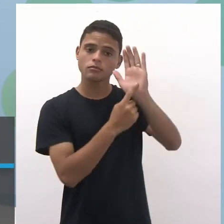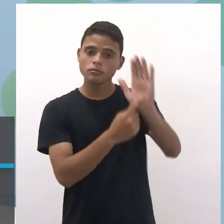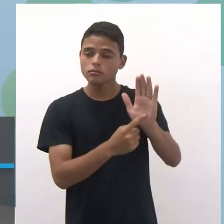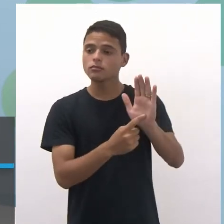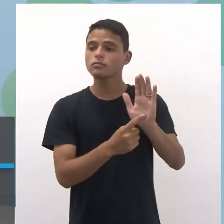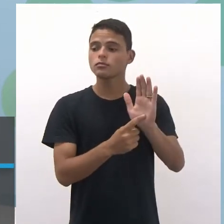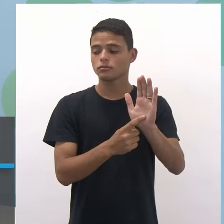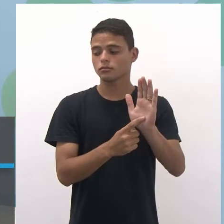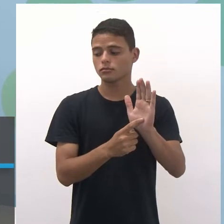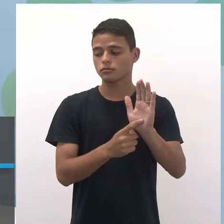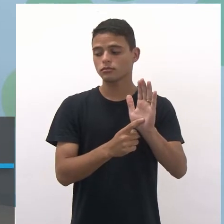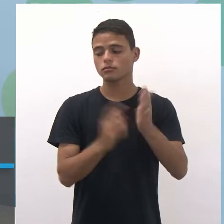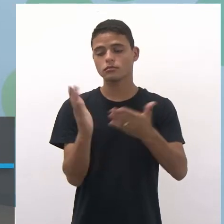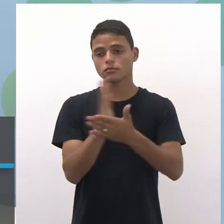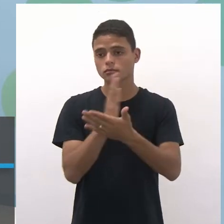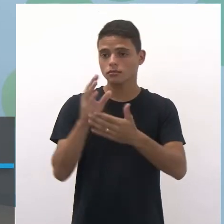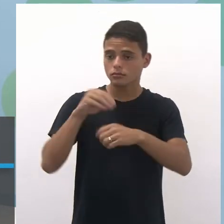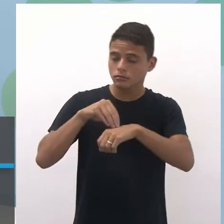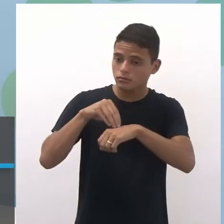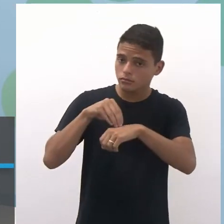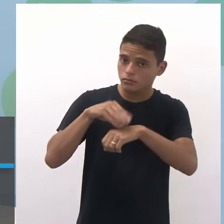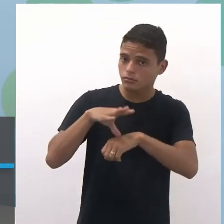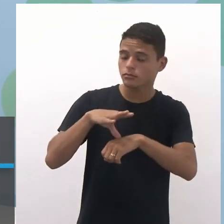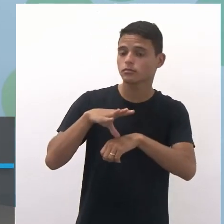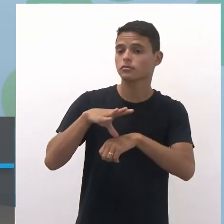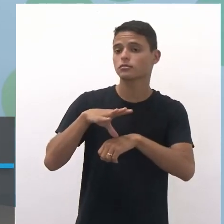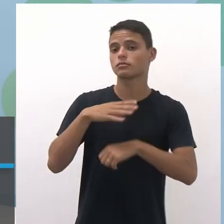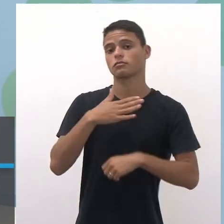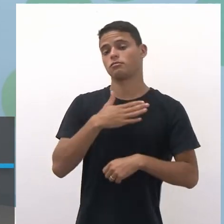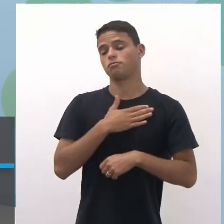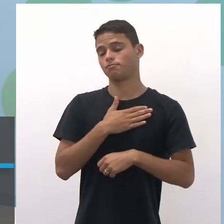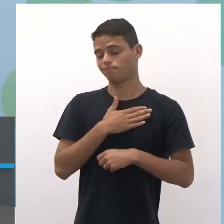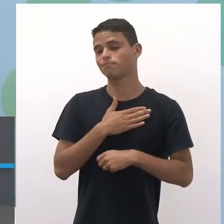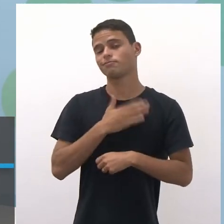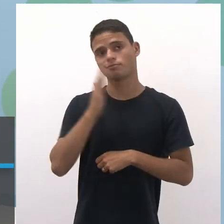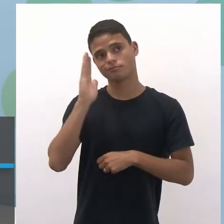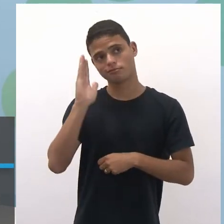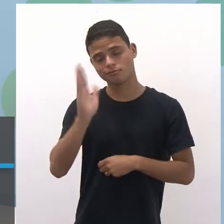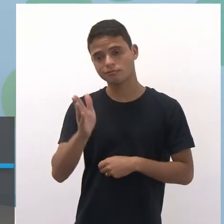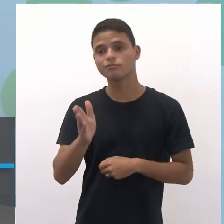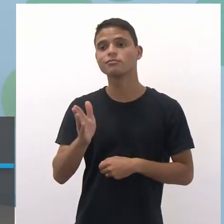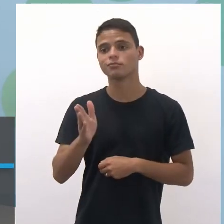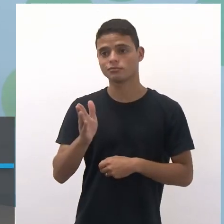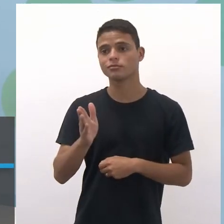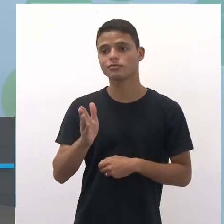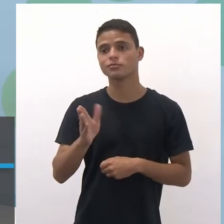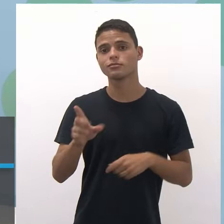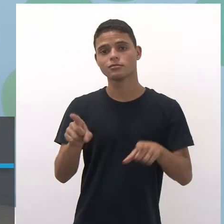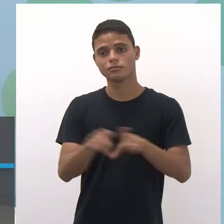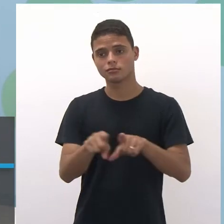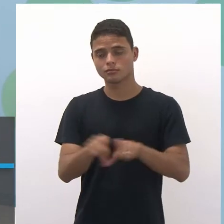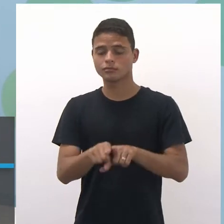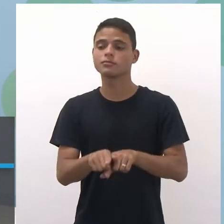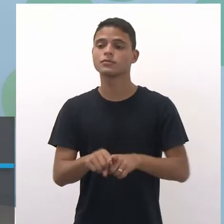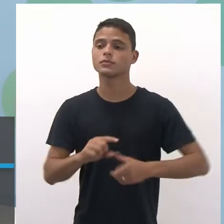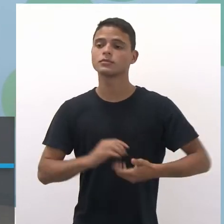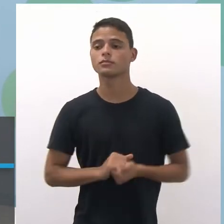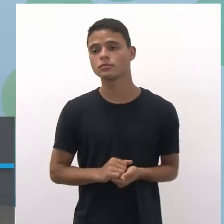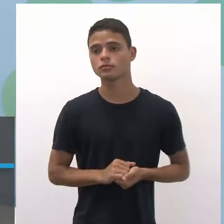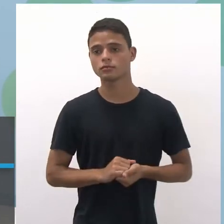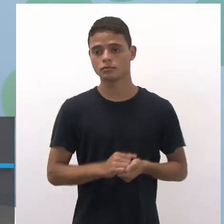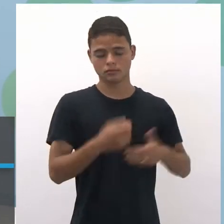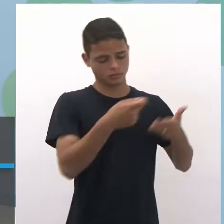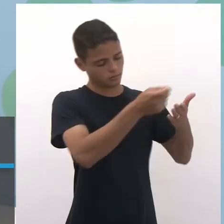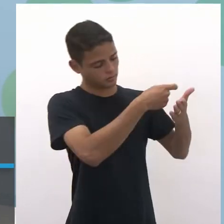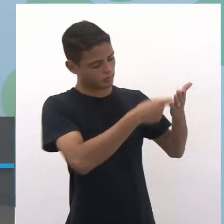cumpridas, mas são dicas, sugestões que eu, particularmente, eu já fiz e eu achei muito exitoso. Escreva um